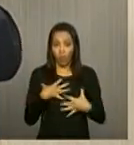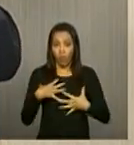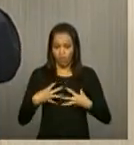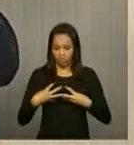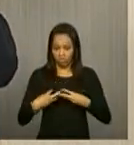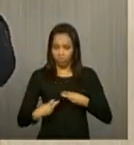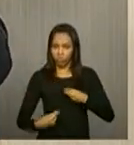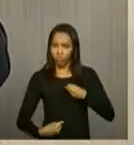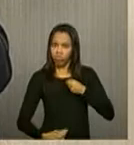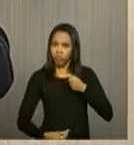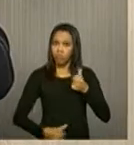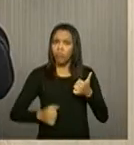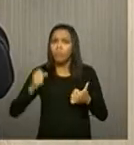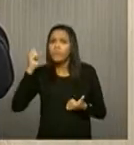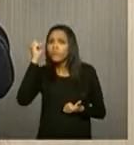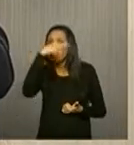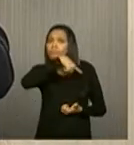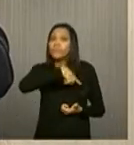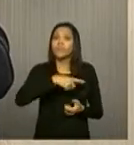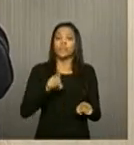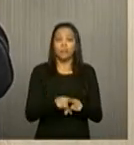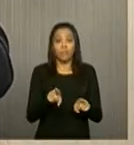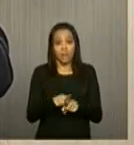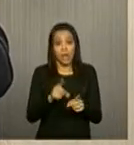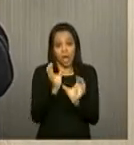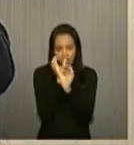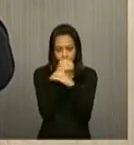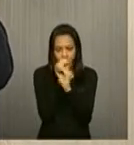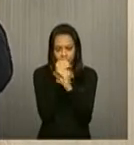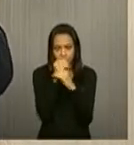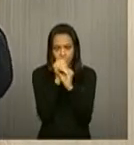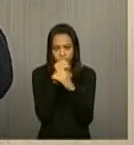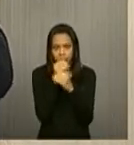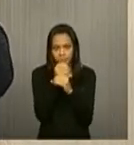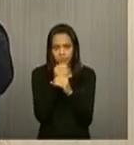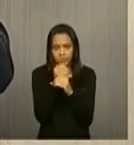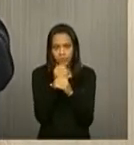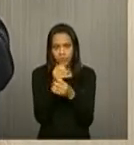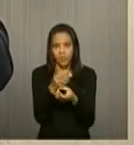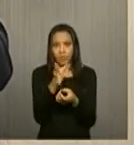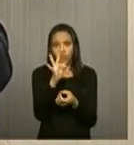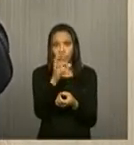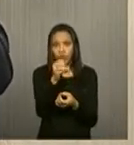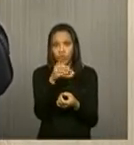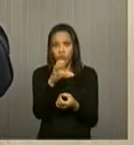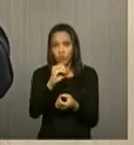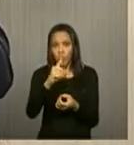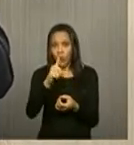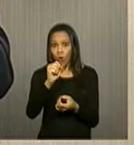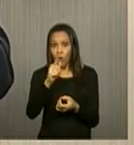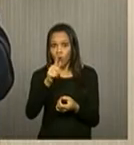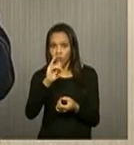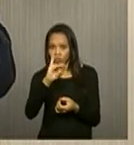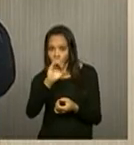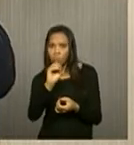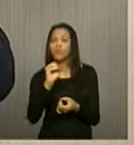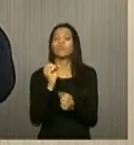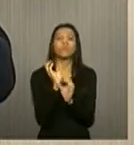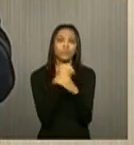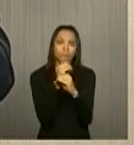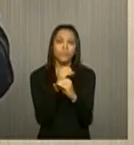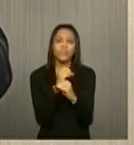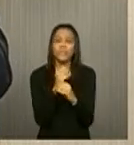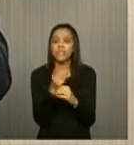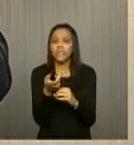amostras de toxicologia é que foram colhidas e analisadas nós temos como resultado que nenhum